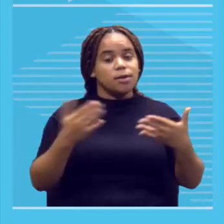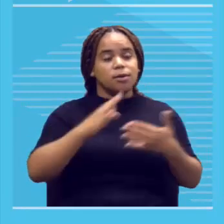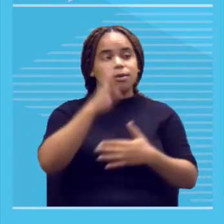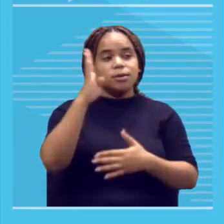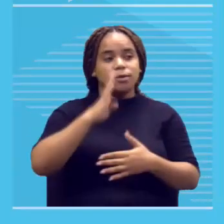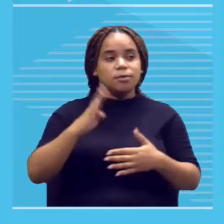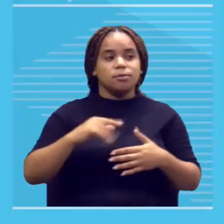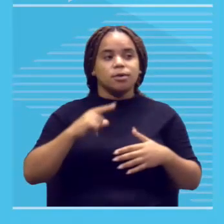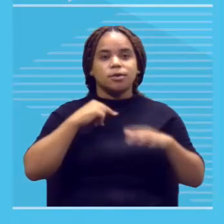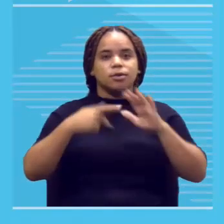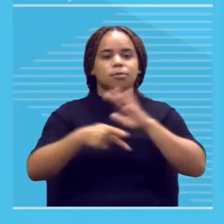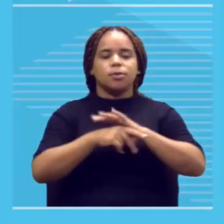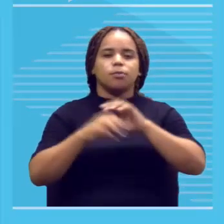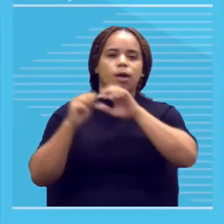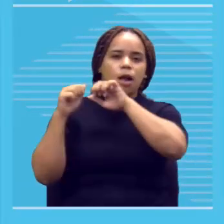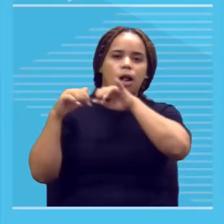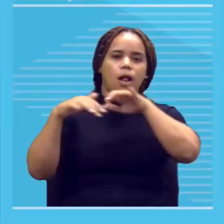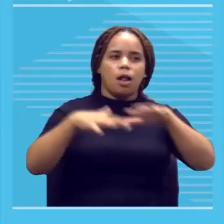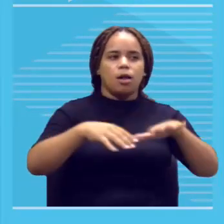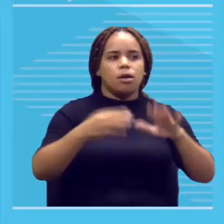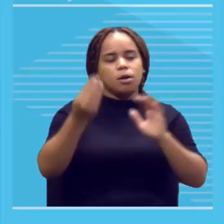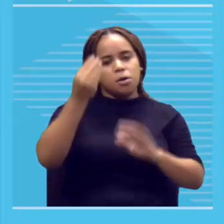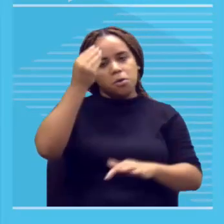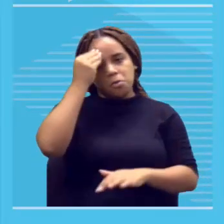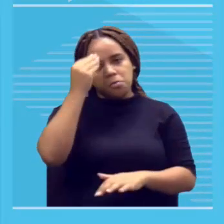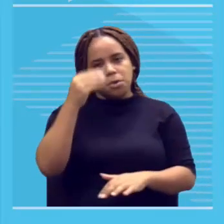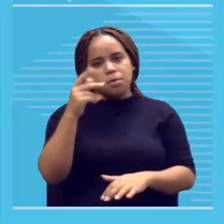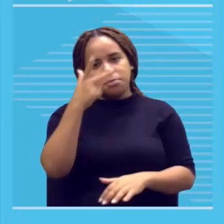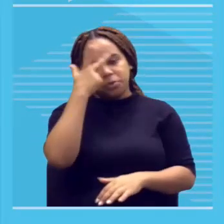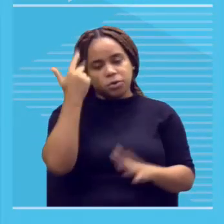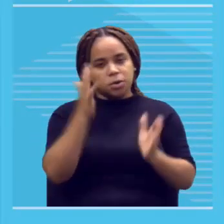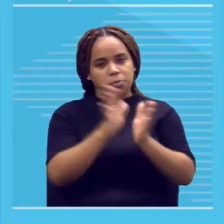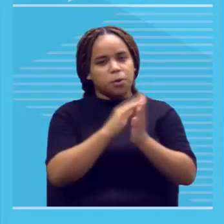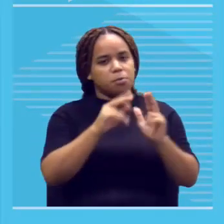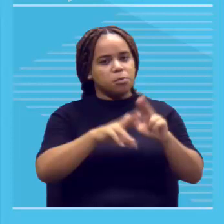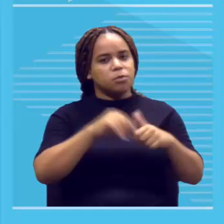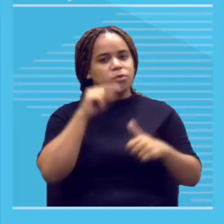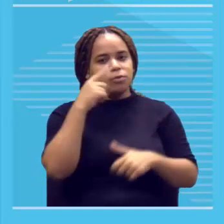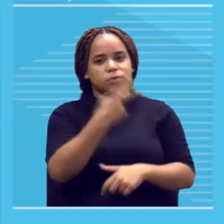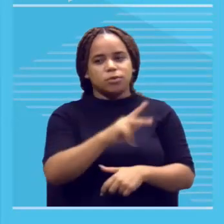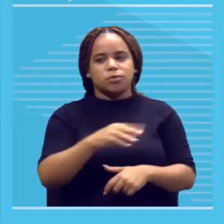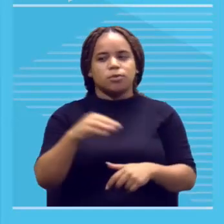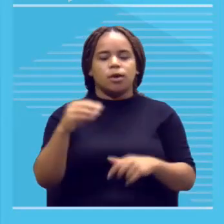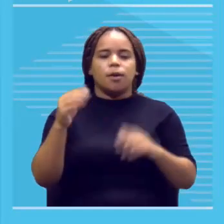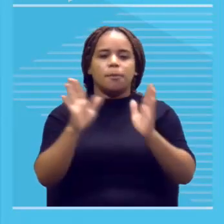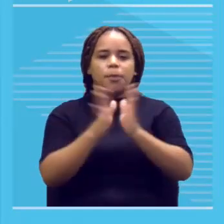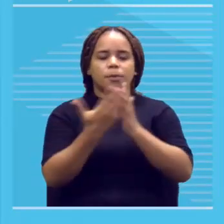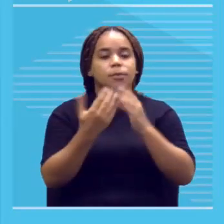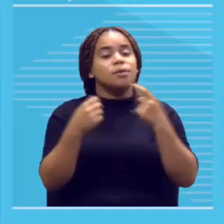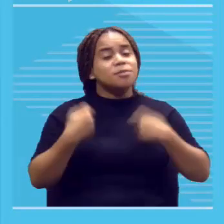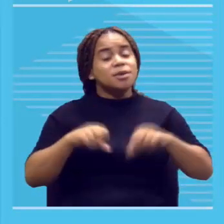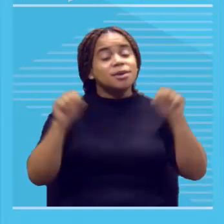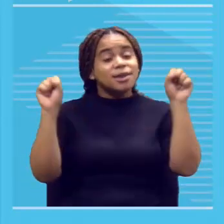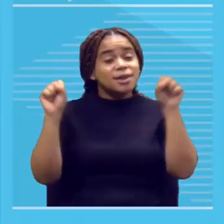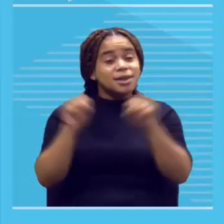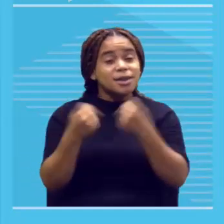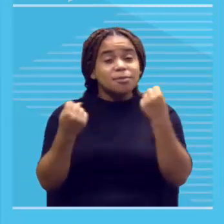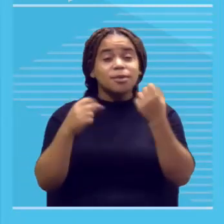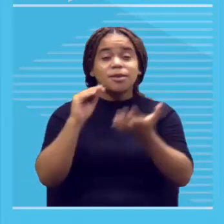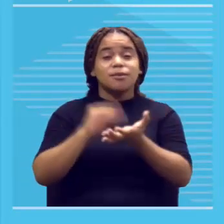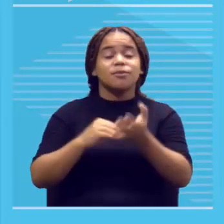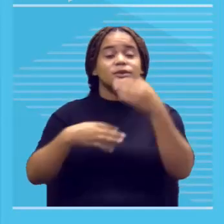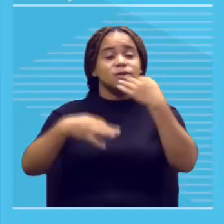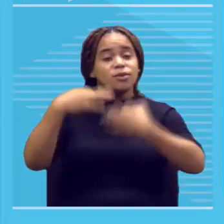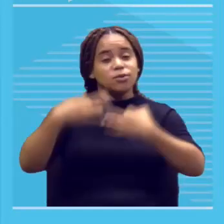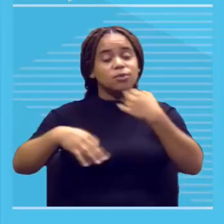mentalidade que tava tomando conta de culpar o pobre pela pobreza acabe precisamos romper com as injustiças